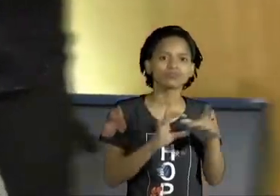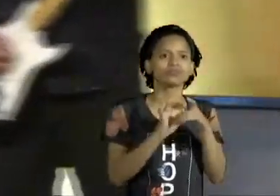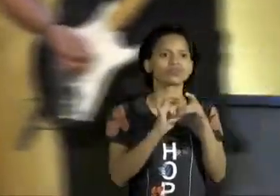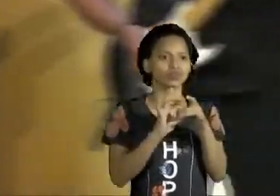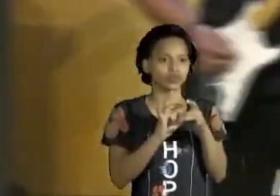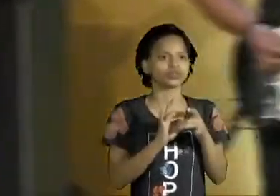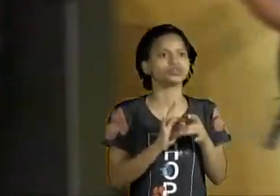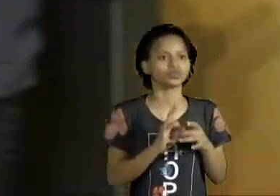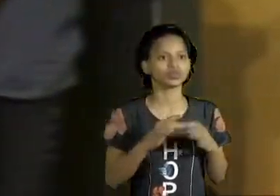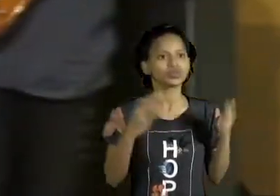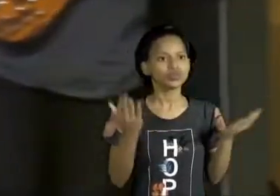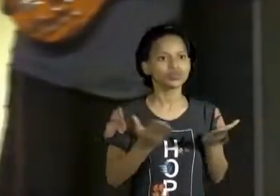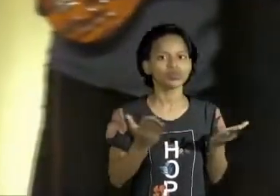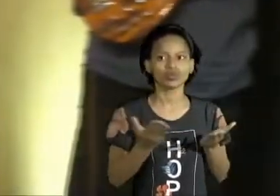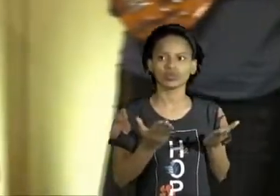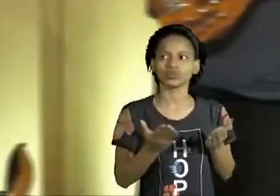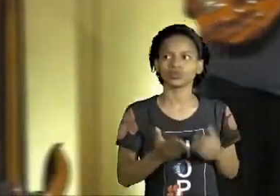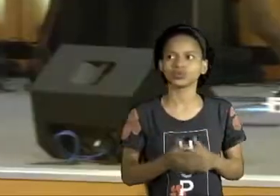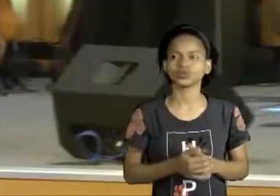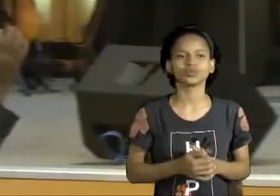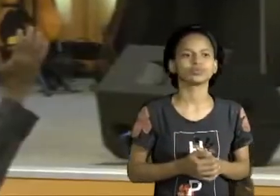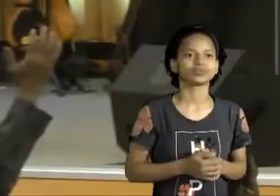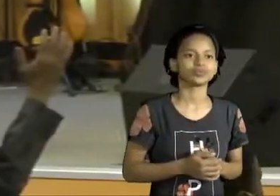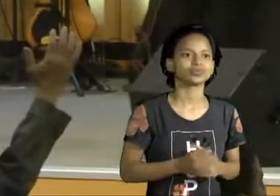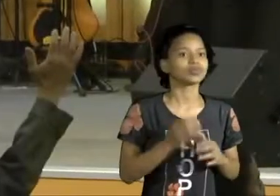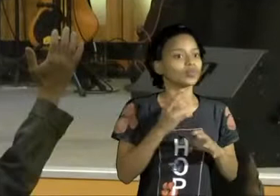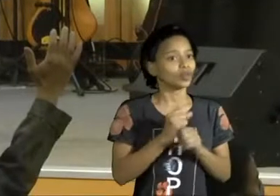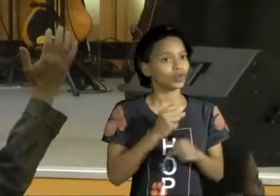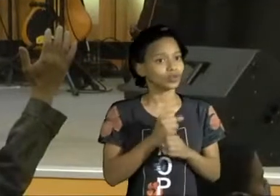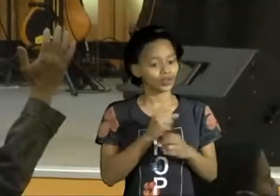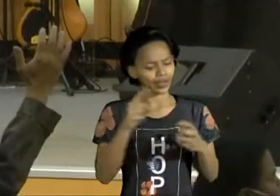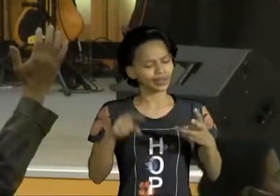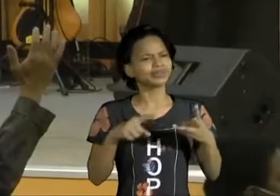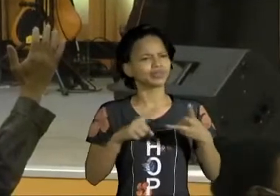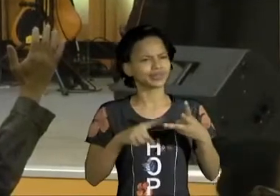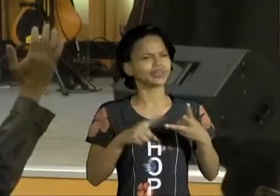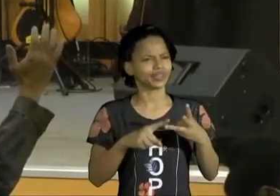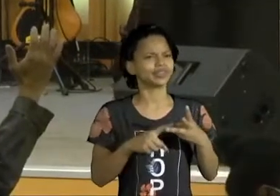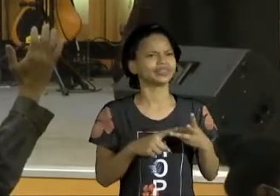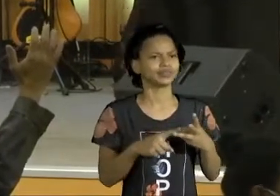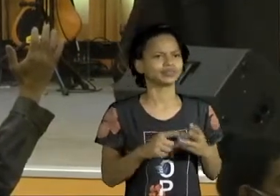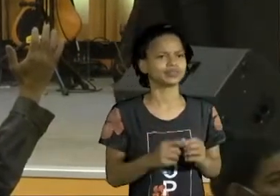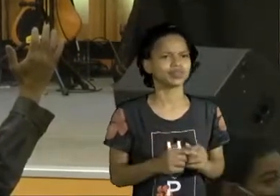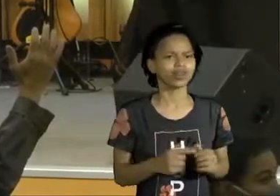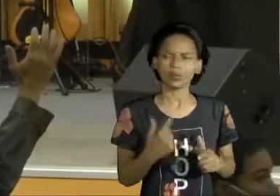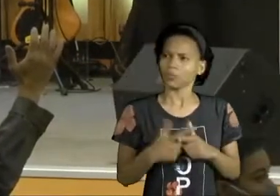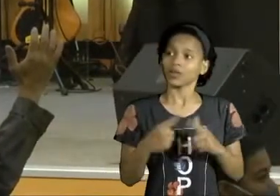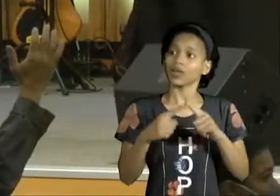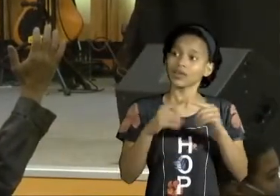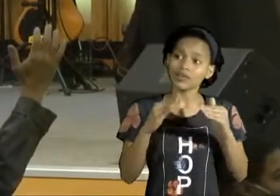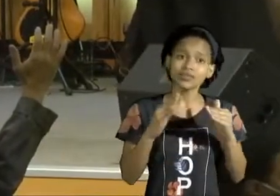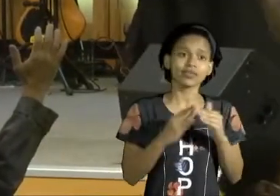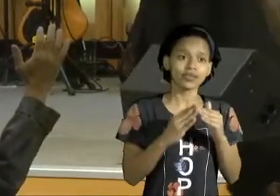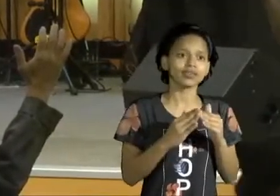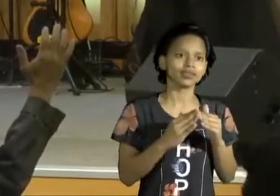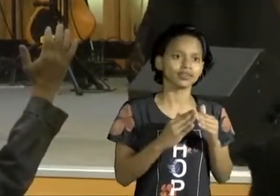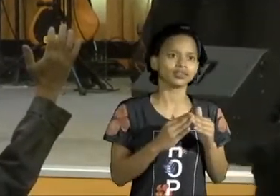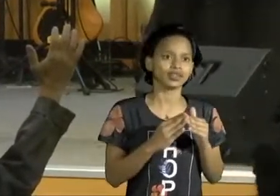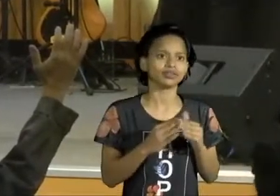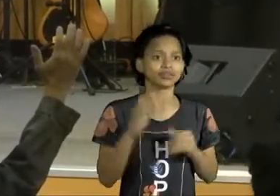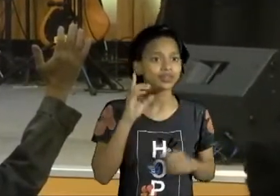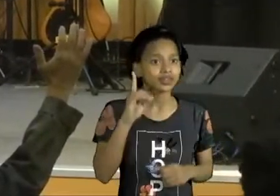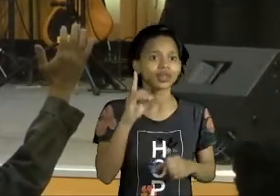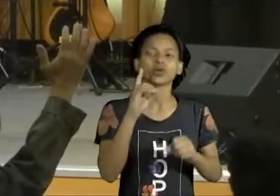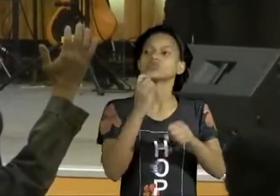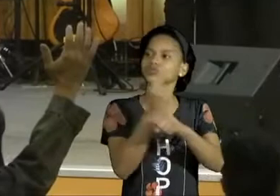2:45. Parou de orar por quê, igreja? 2:50. Levante a mão, vai orando. O Senhor está quebrando cadeias. Camila, sou